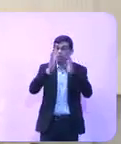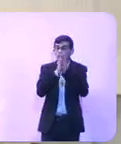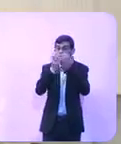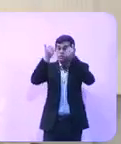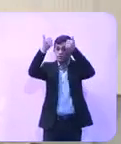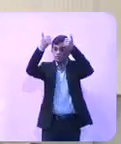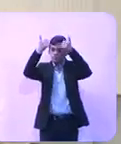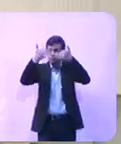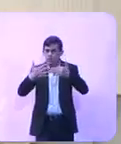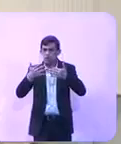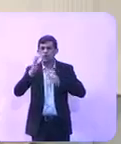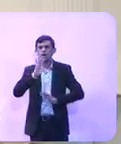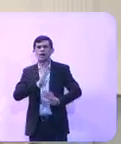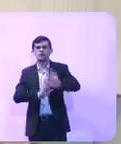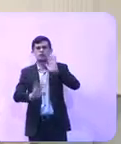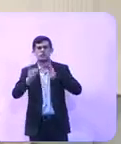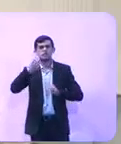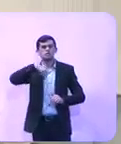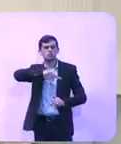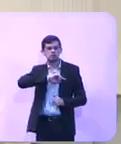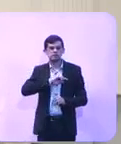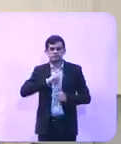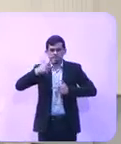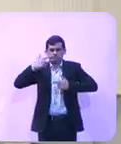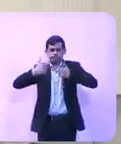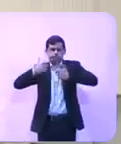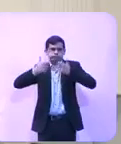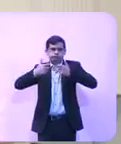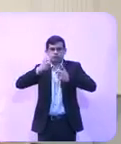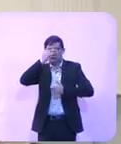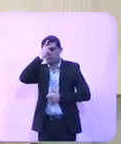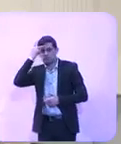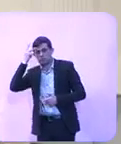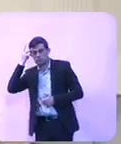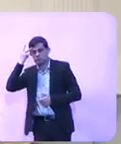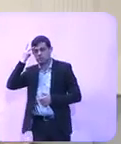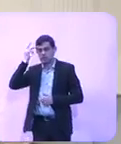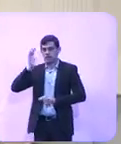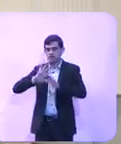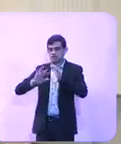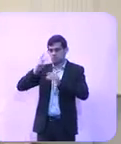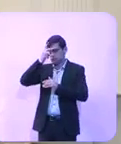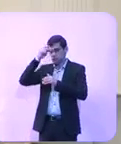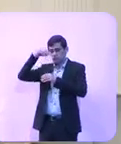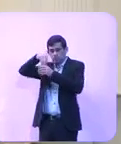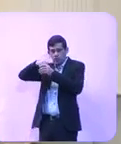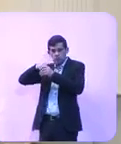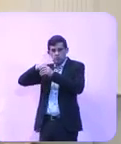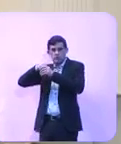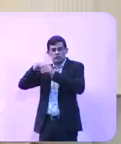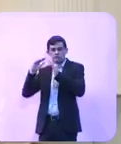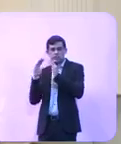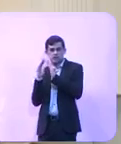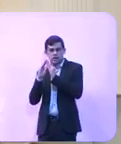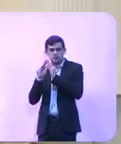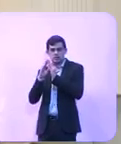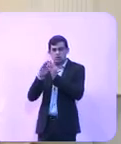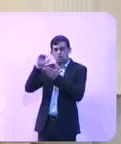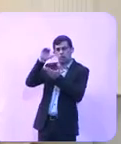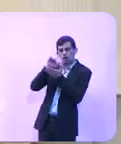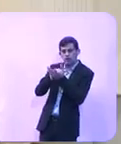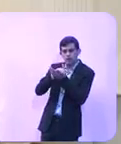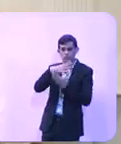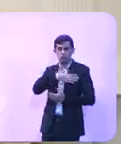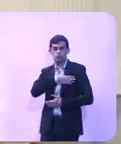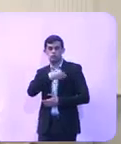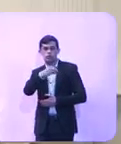Bíblia. Às vezes nós estamos brigando com gente de carne e osso. É o marido, é o filho, não